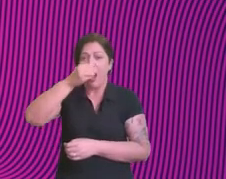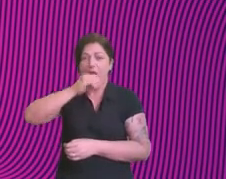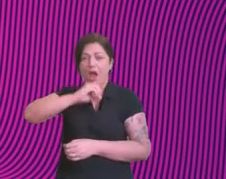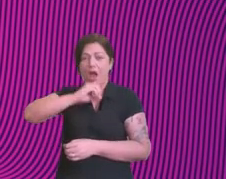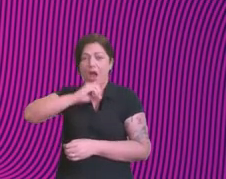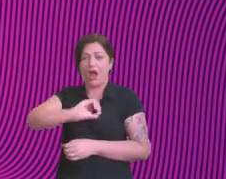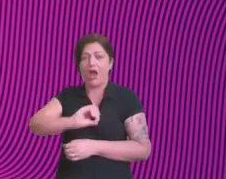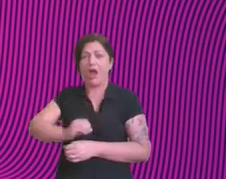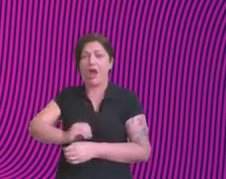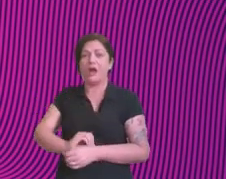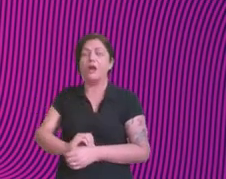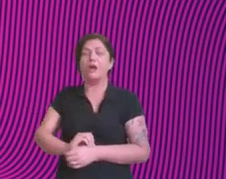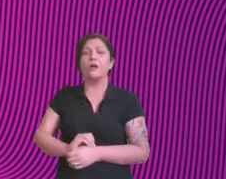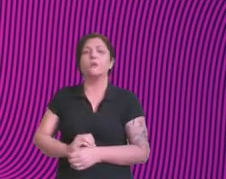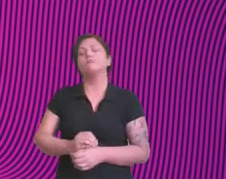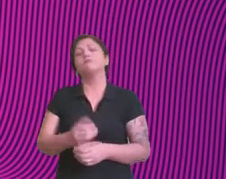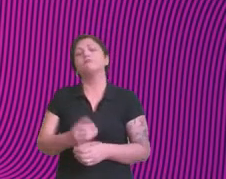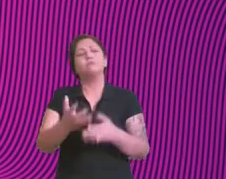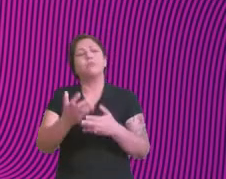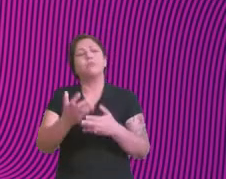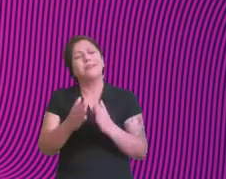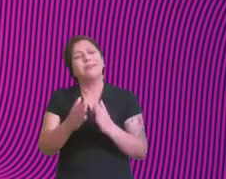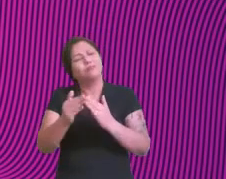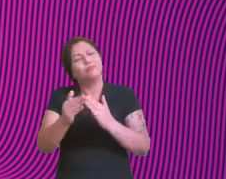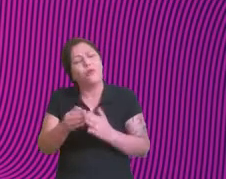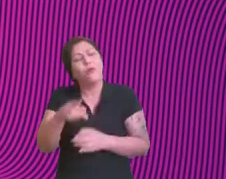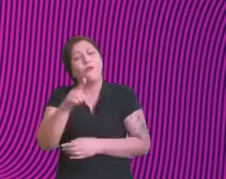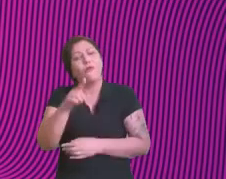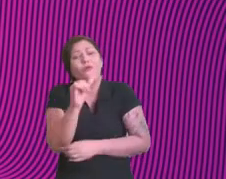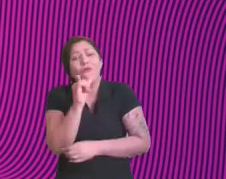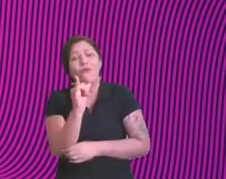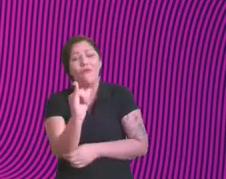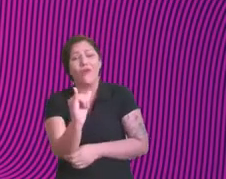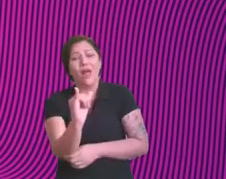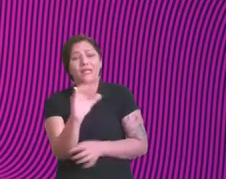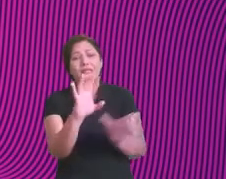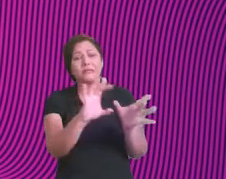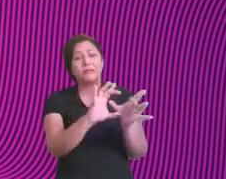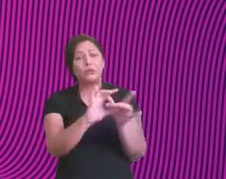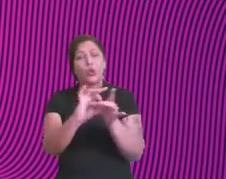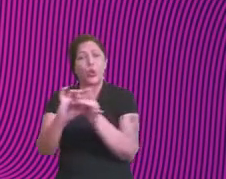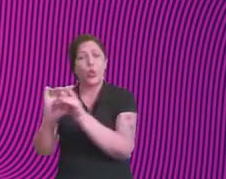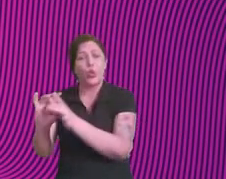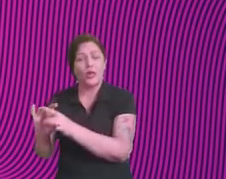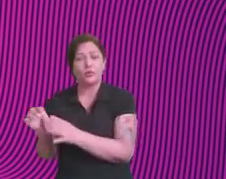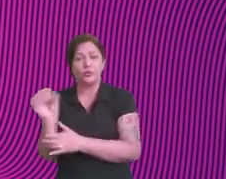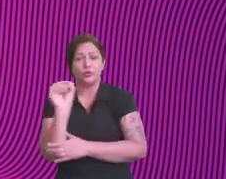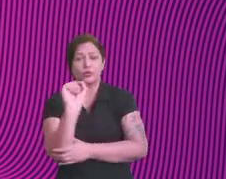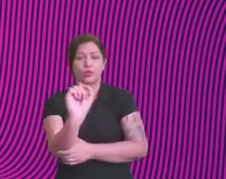Djalma, queria que você falasse um pouquinho nesse contexto de